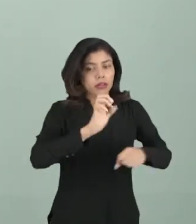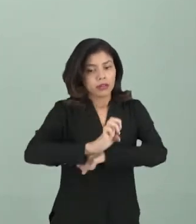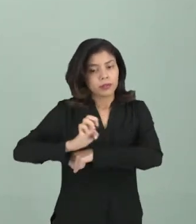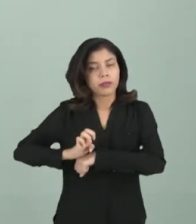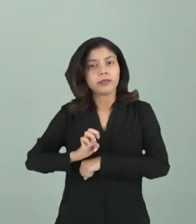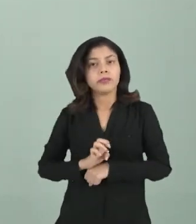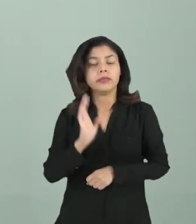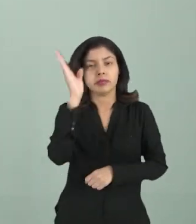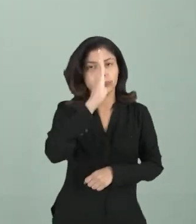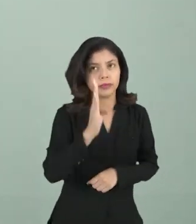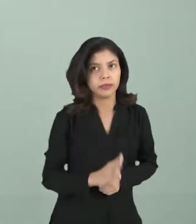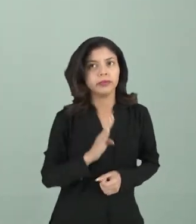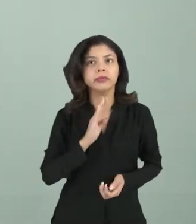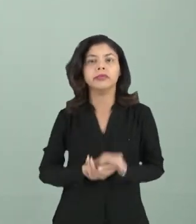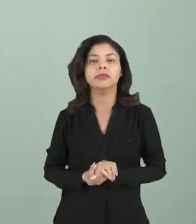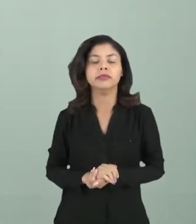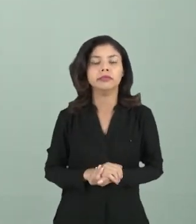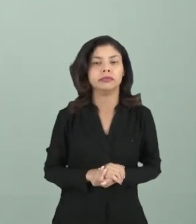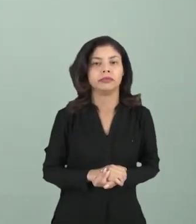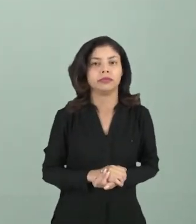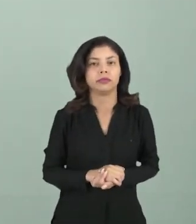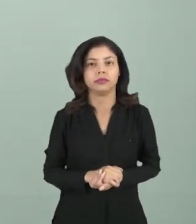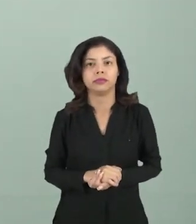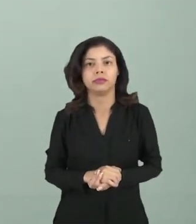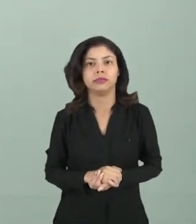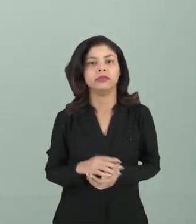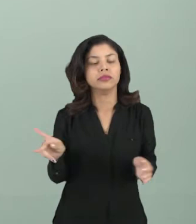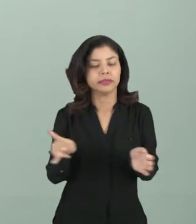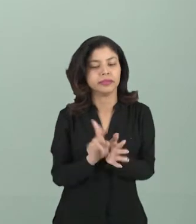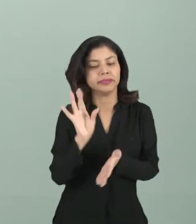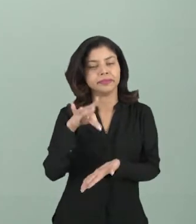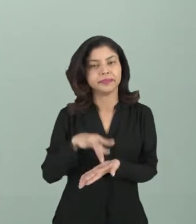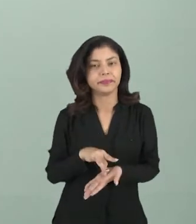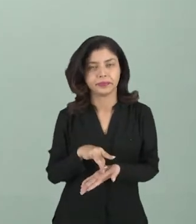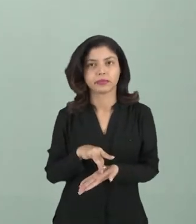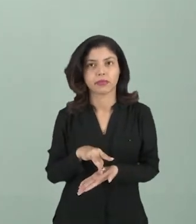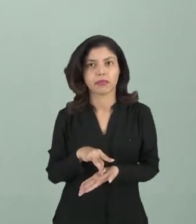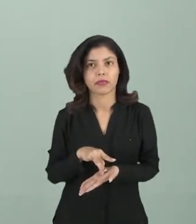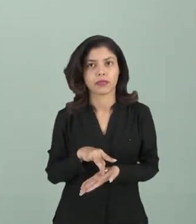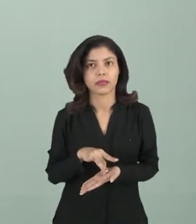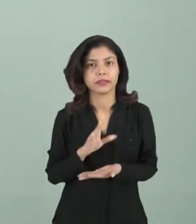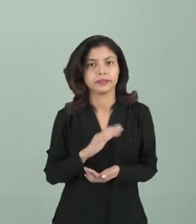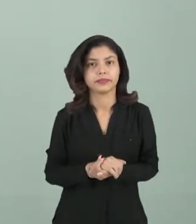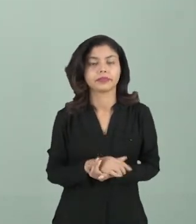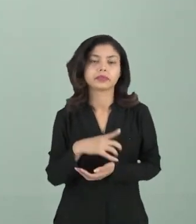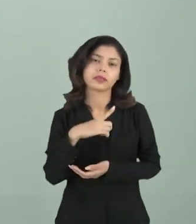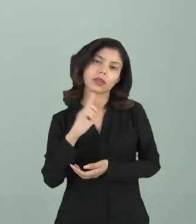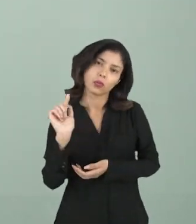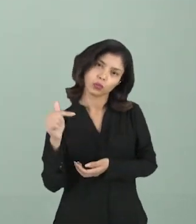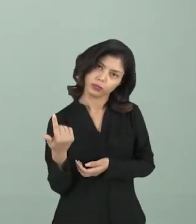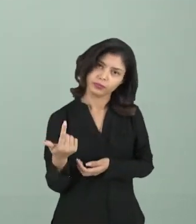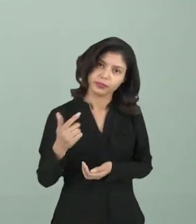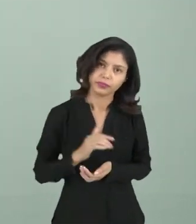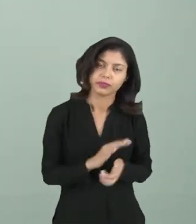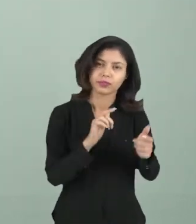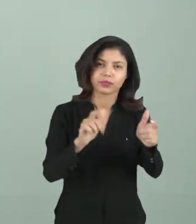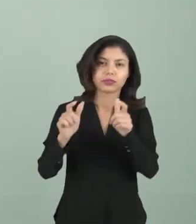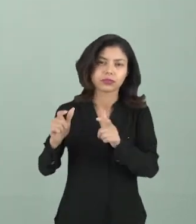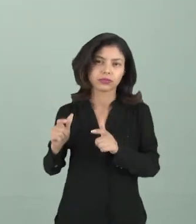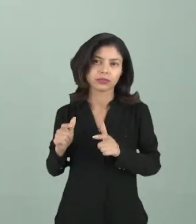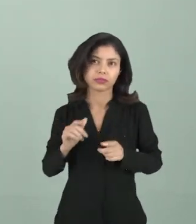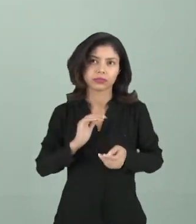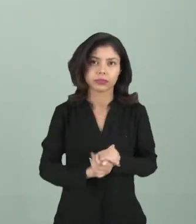estados brasileiros, em consonância com as suas realidades específicas, há outros segmentos,